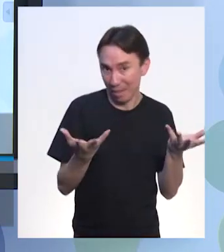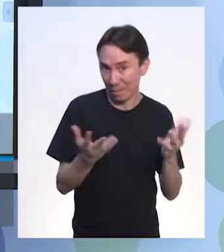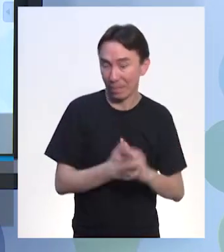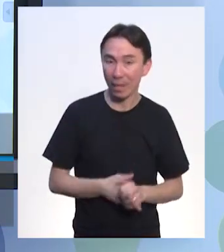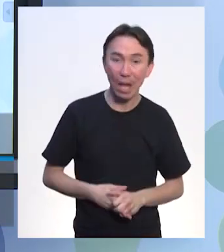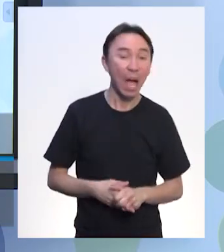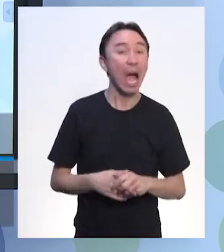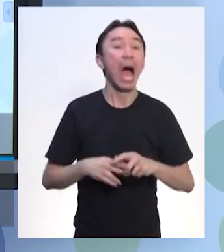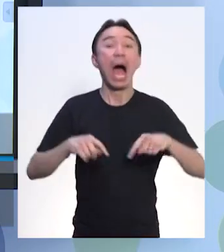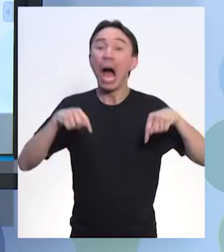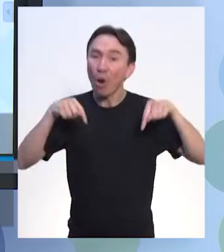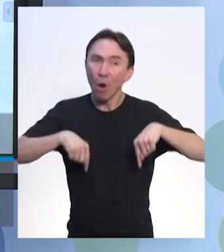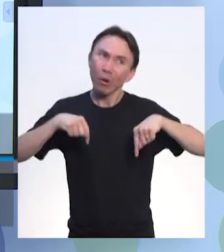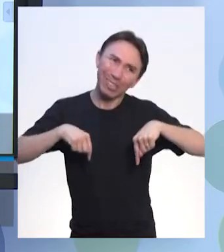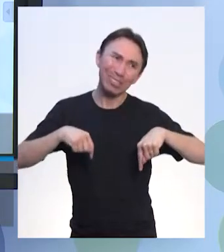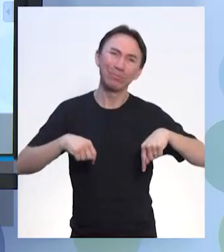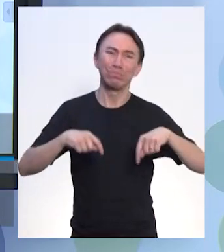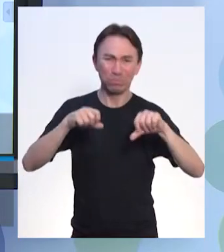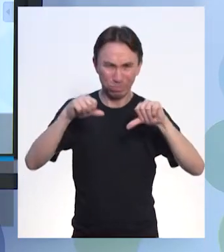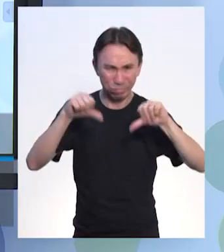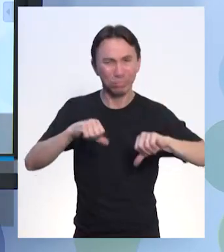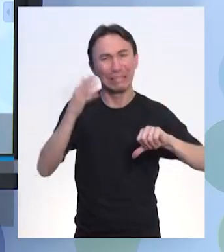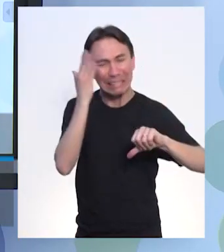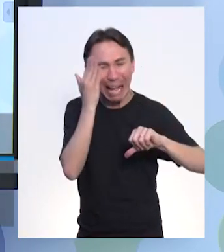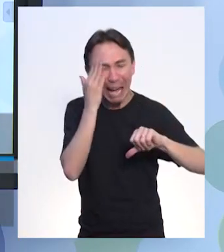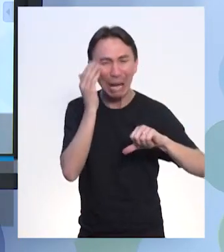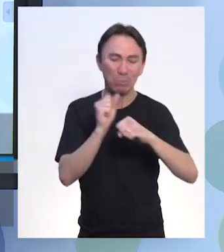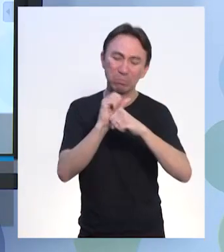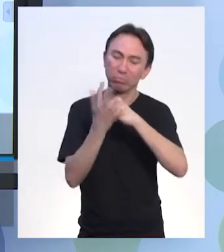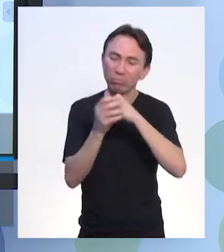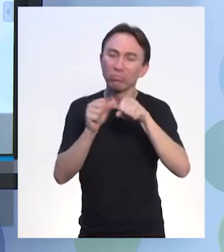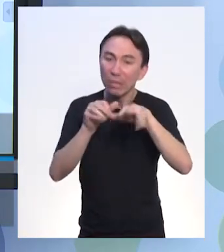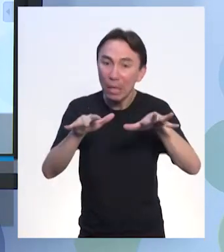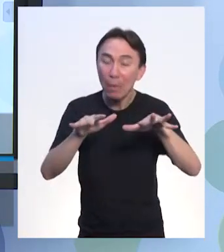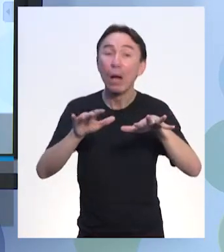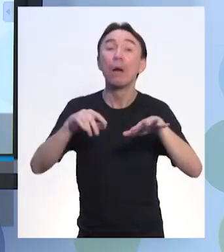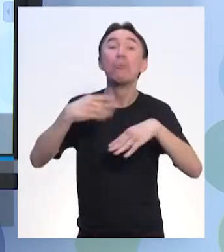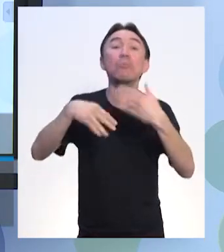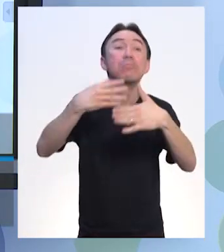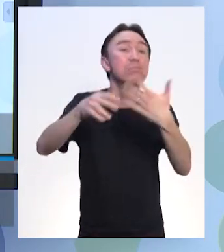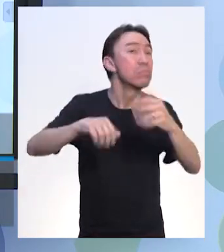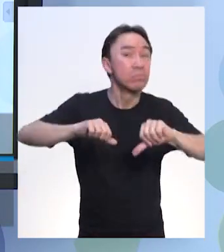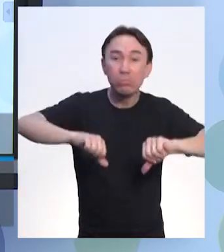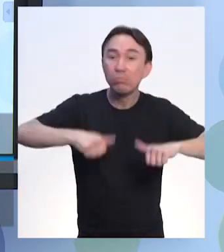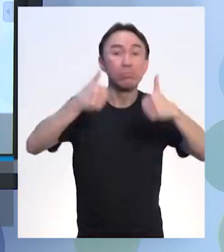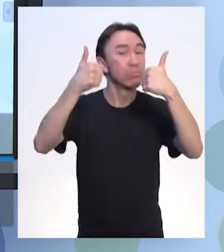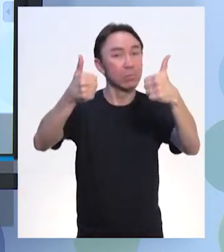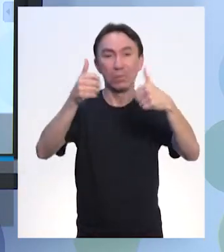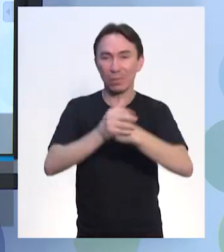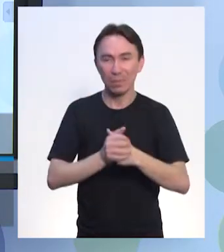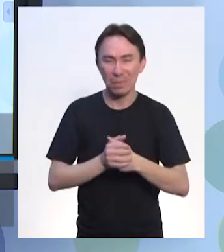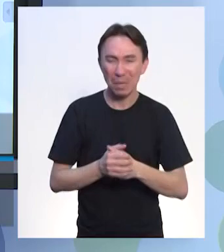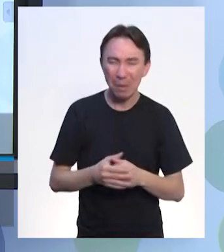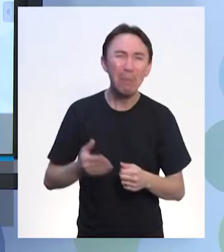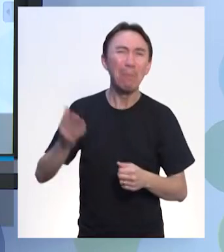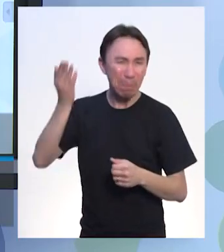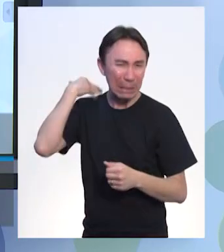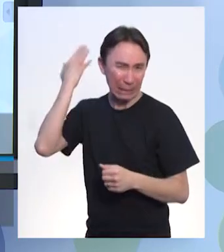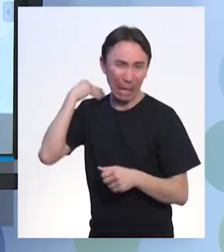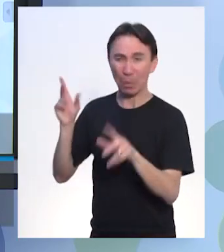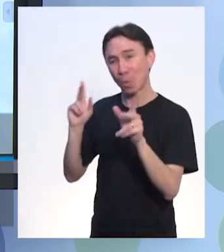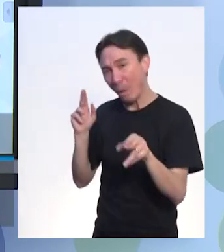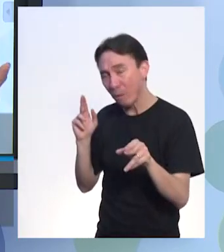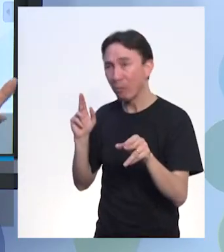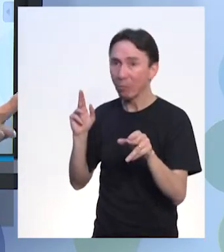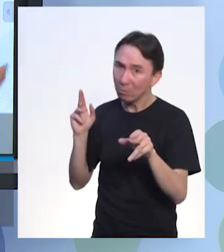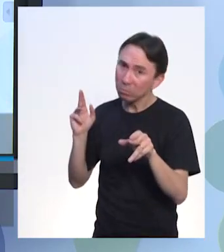que ter perspectiva dessa vida continuar, se não igual como era, mas que a gente busque